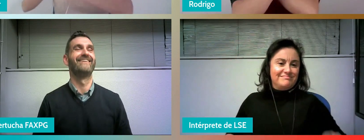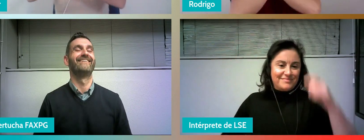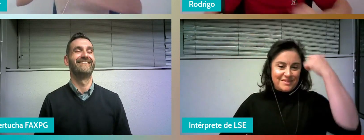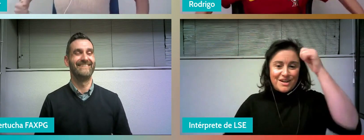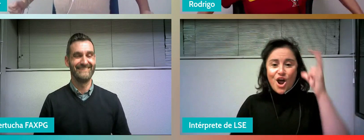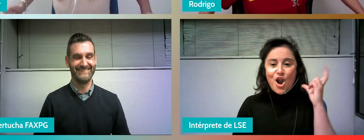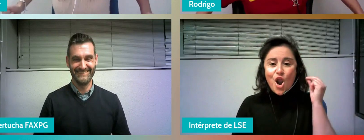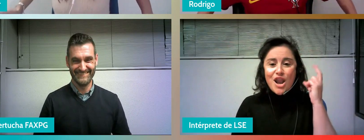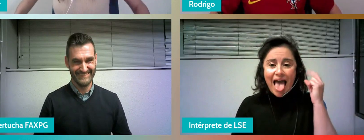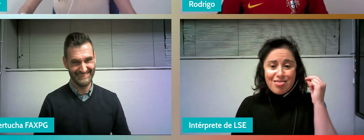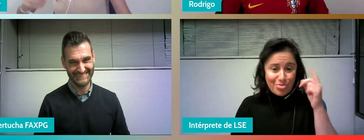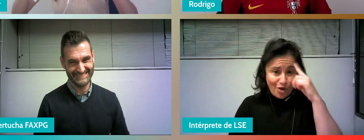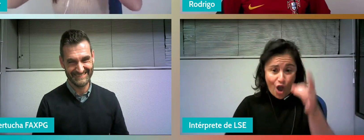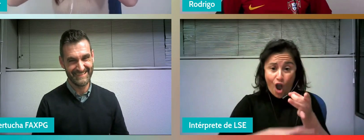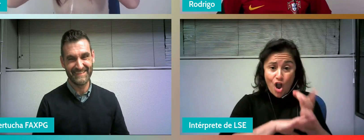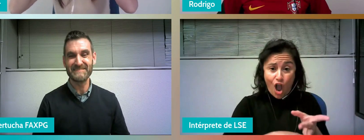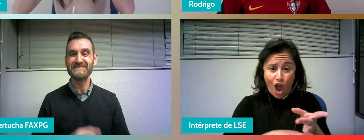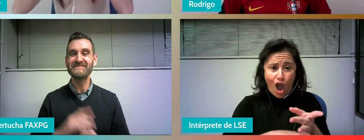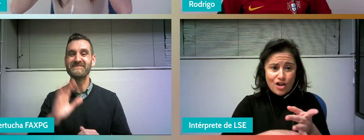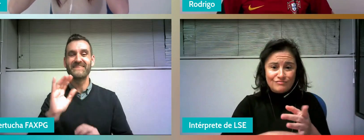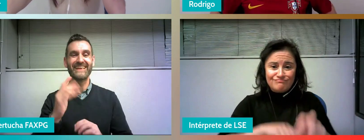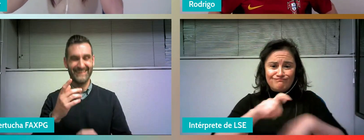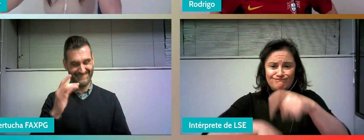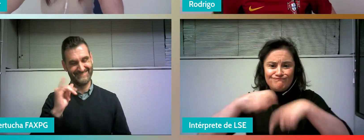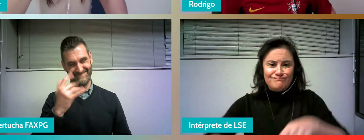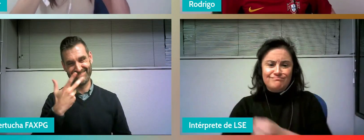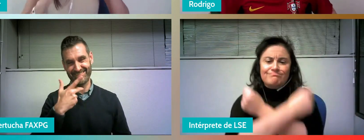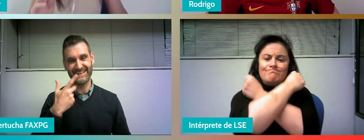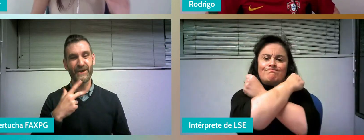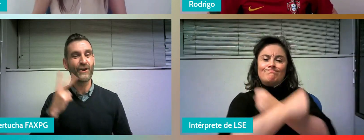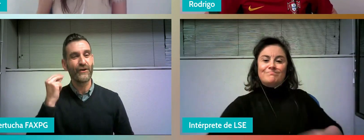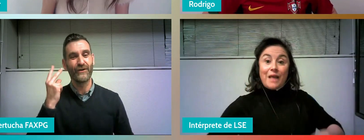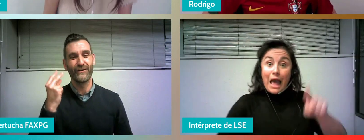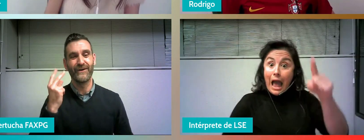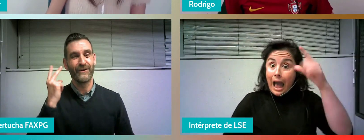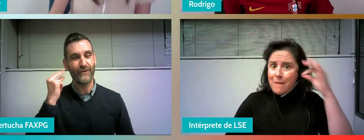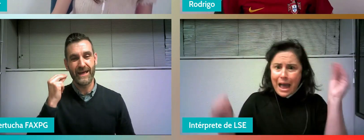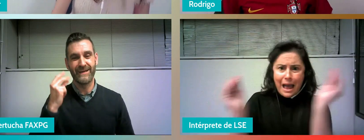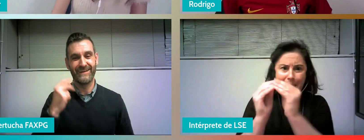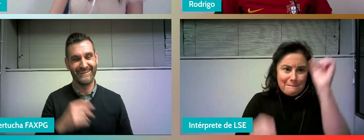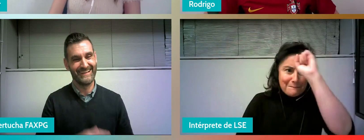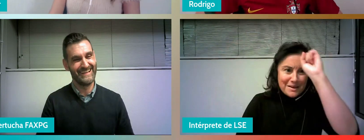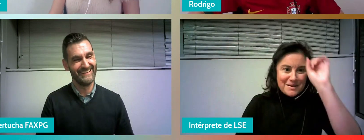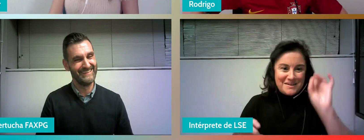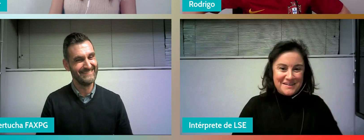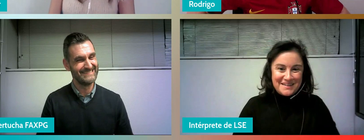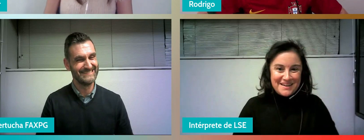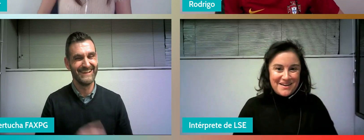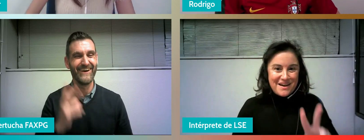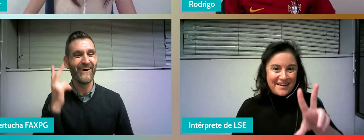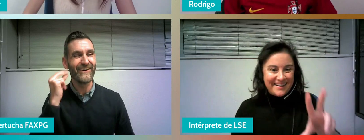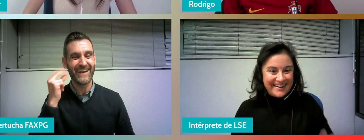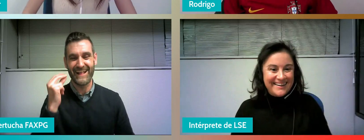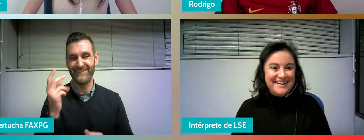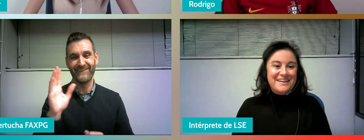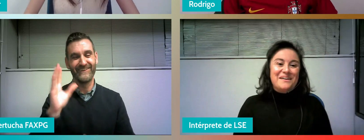É parecido com o movimento que ele faz. Ah, estava pensando mesmo. Uau! Será que é de